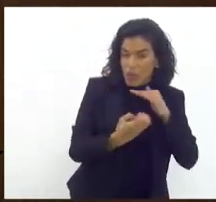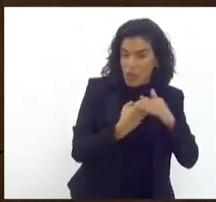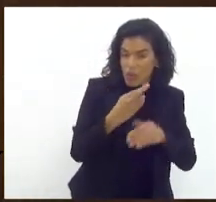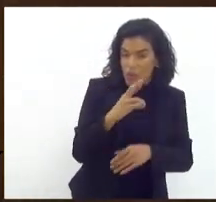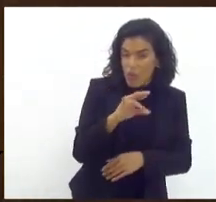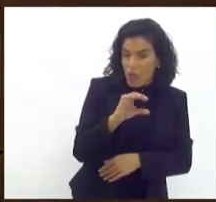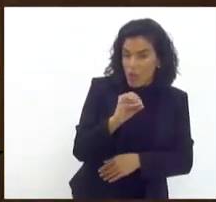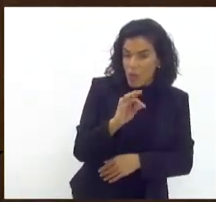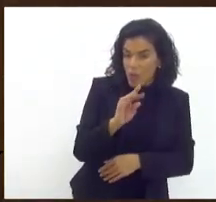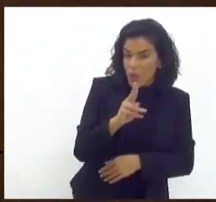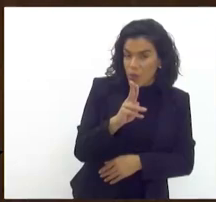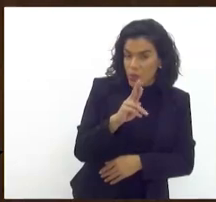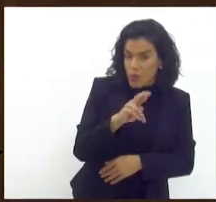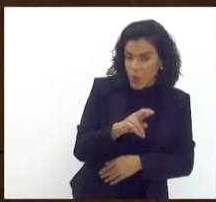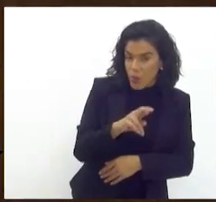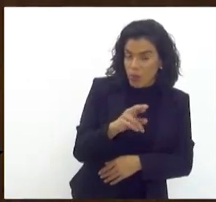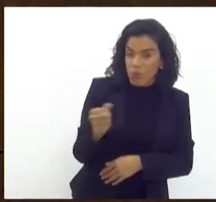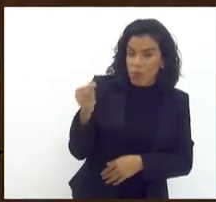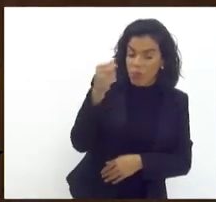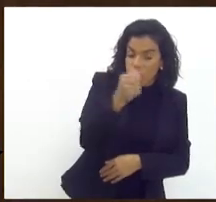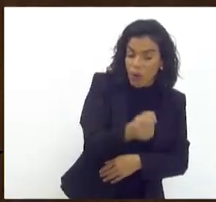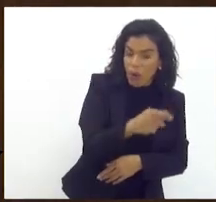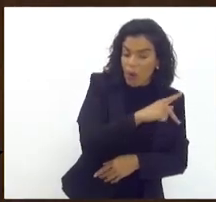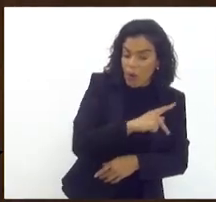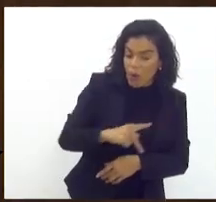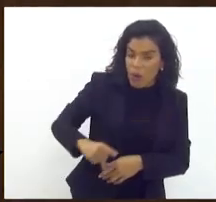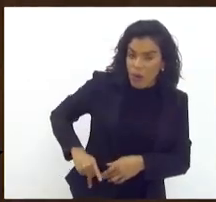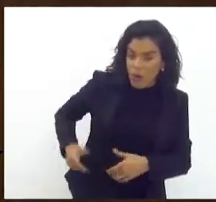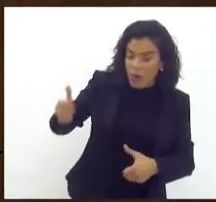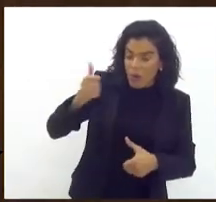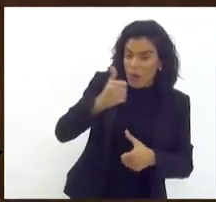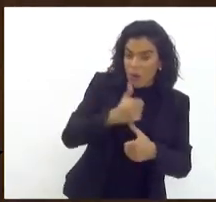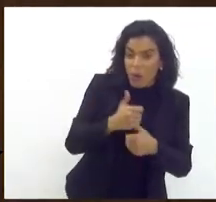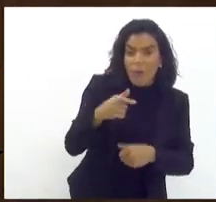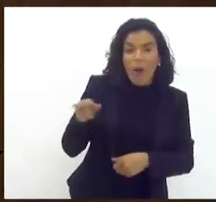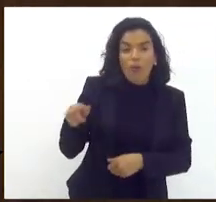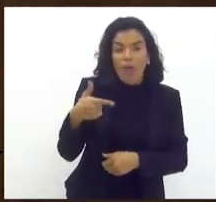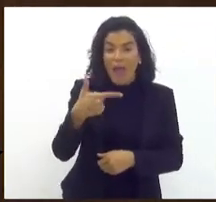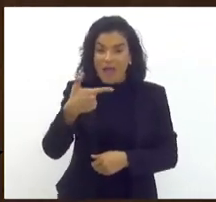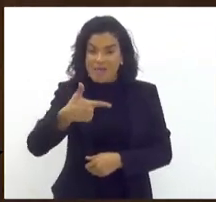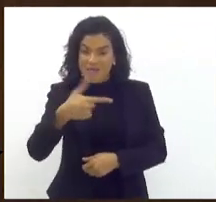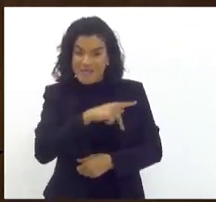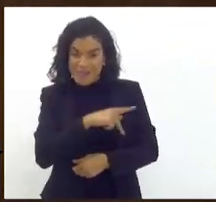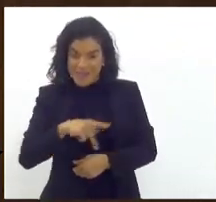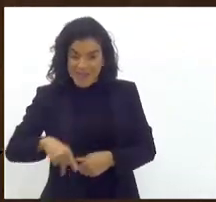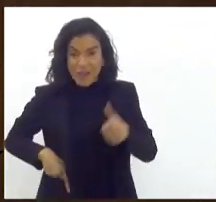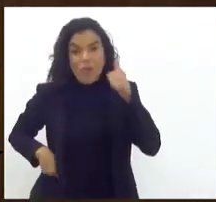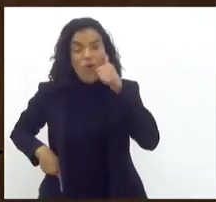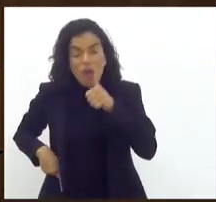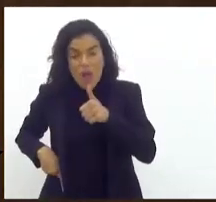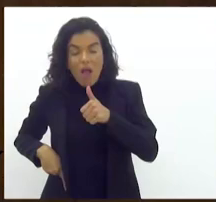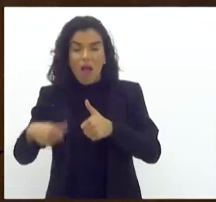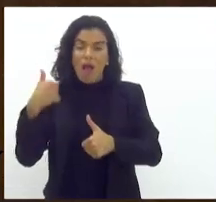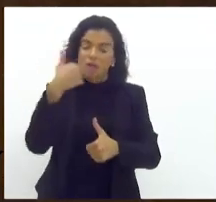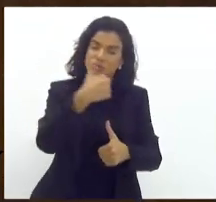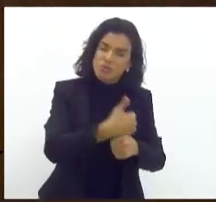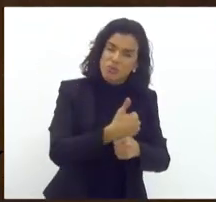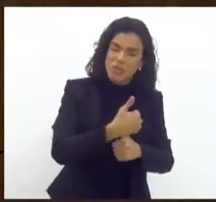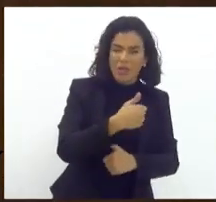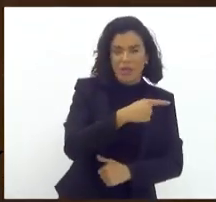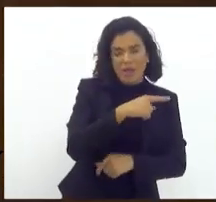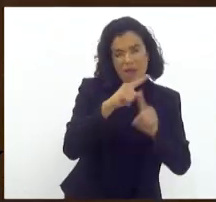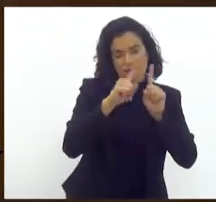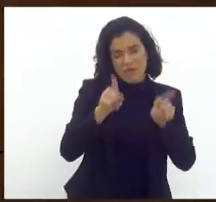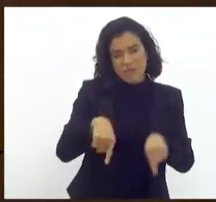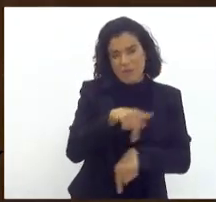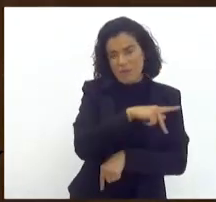colocou o cara como como presidente da rioturpa não deixar a vice-presidente assumir o cargo de presidente